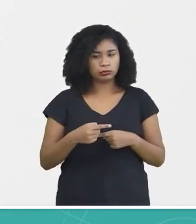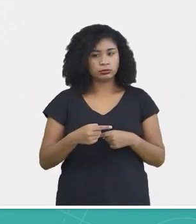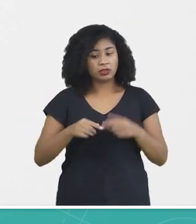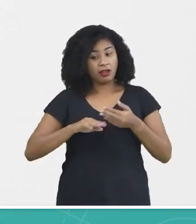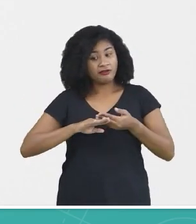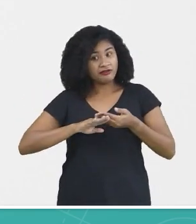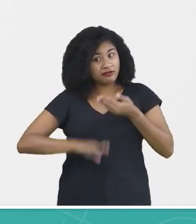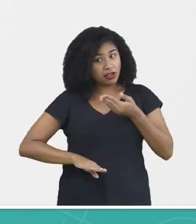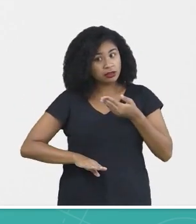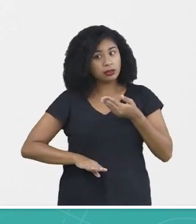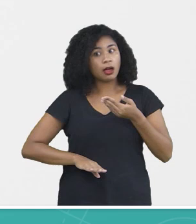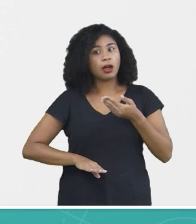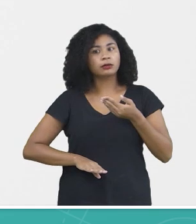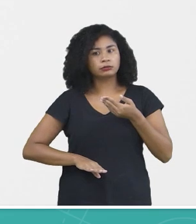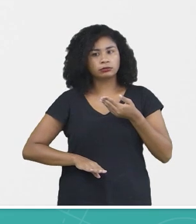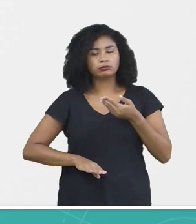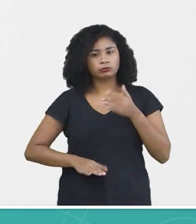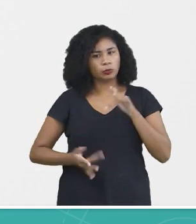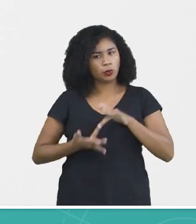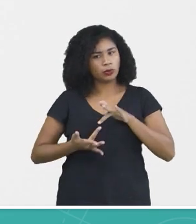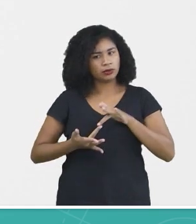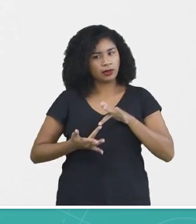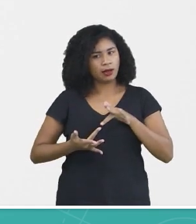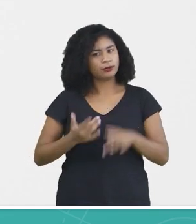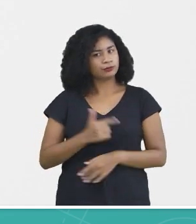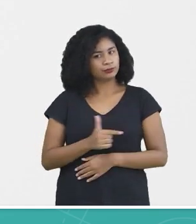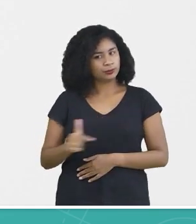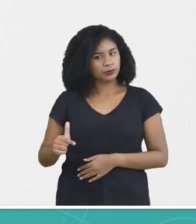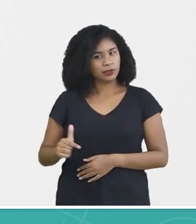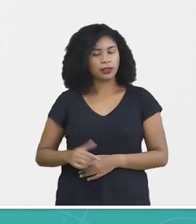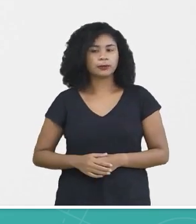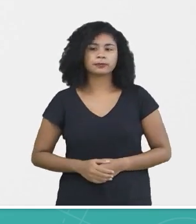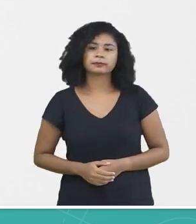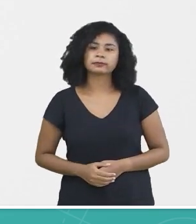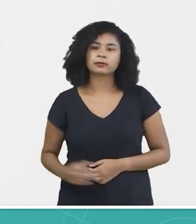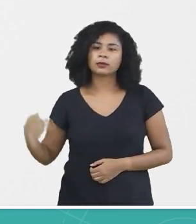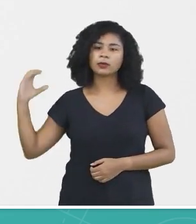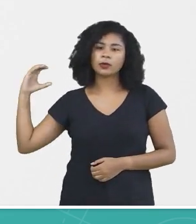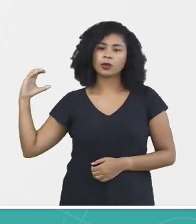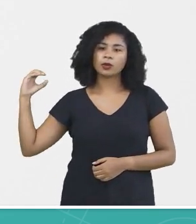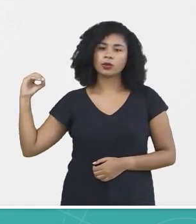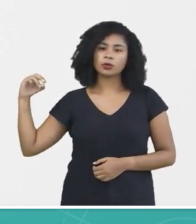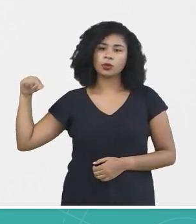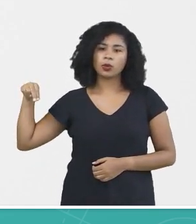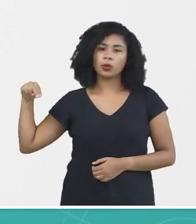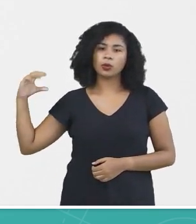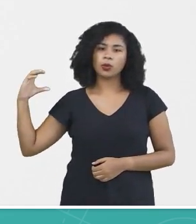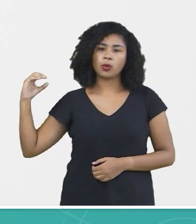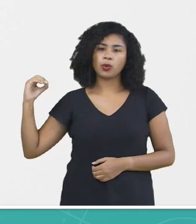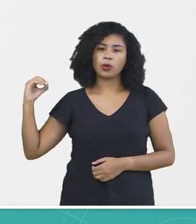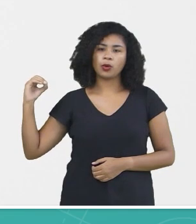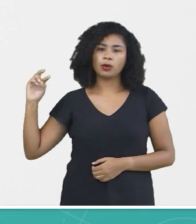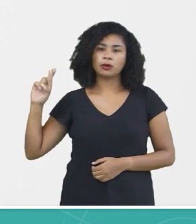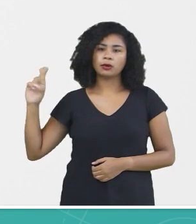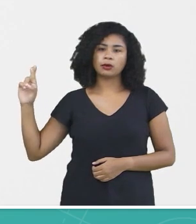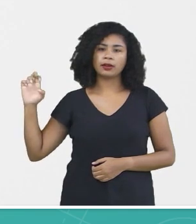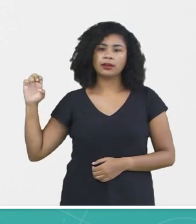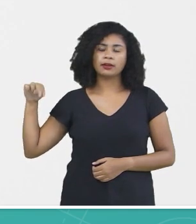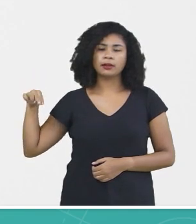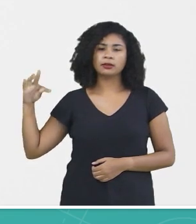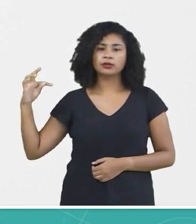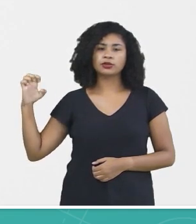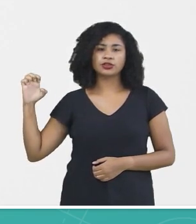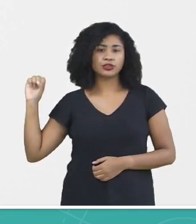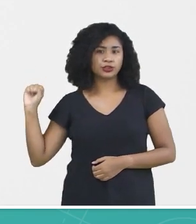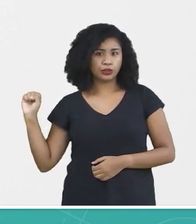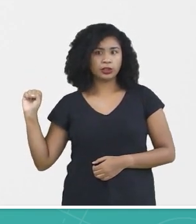Beleza? Retas concorrentes. Acabei de desenhar aí uma ideia do que é uma reta concorrente. Elas